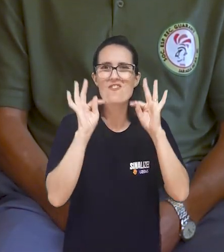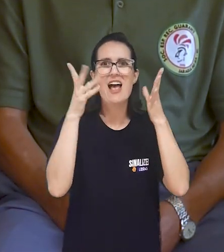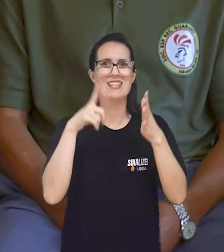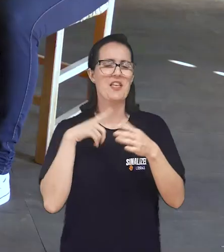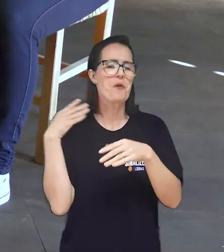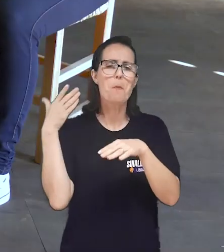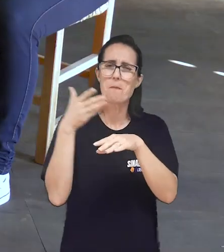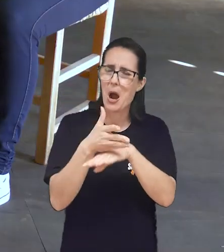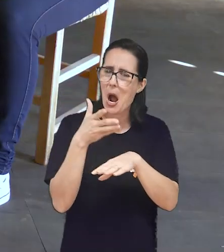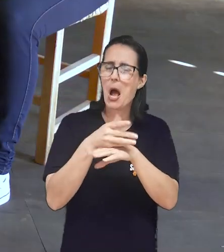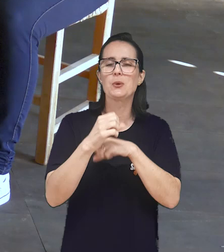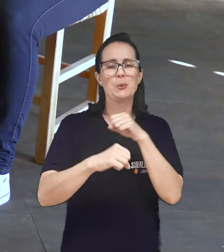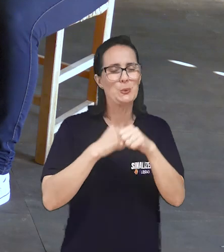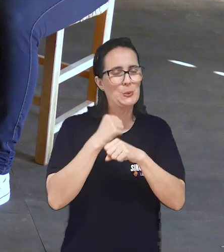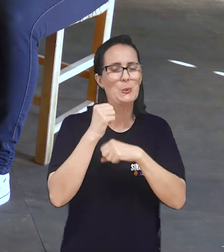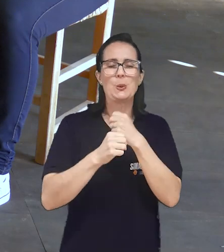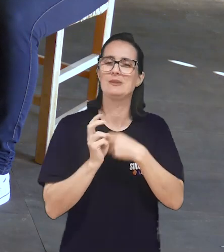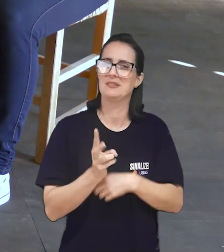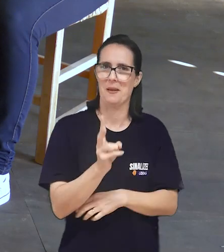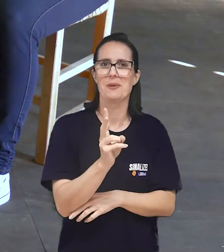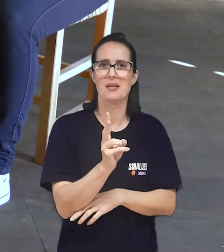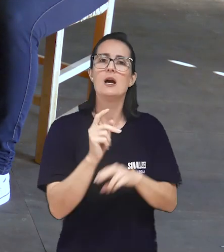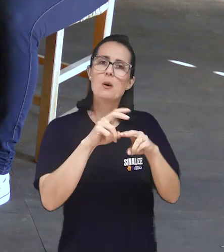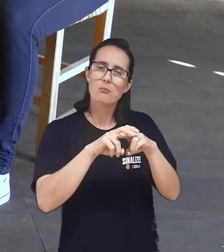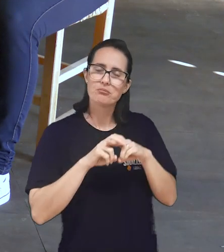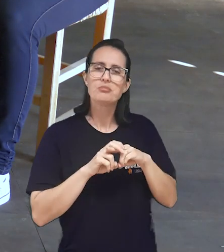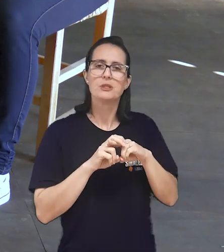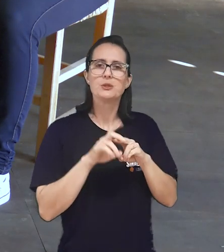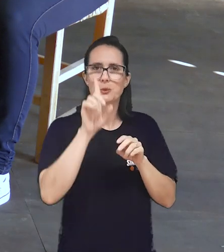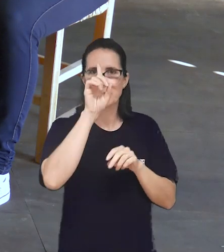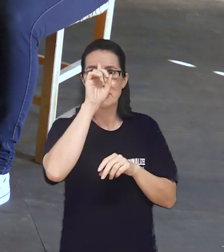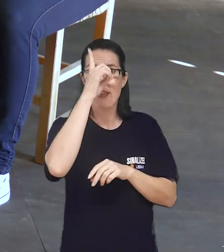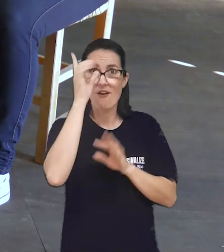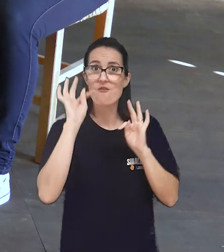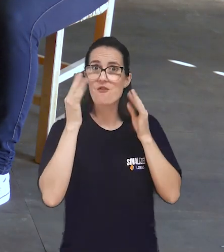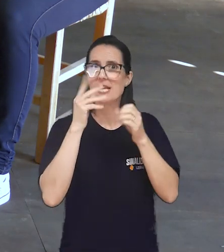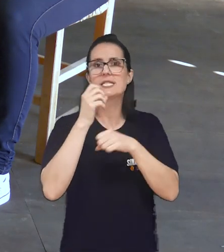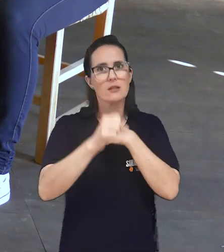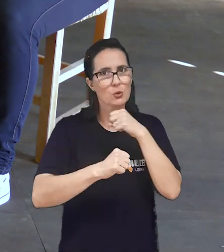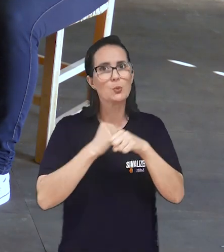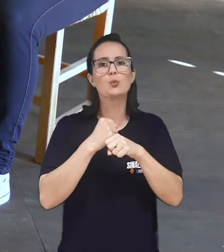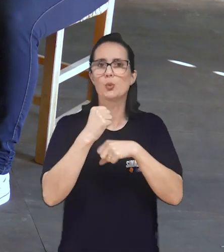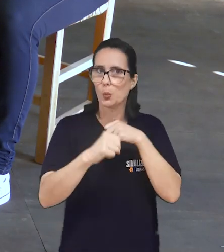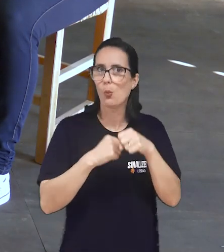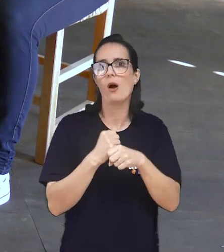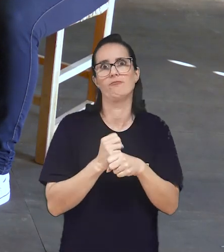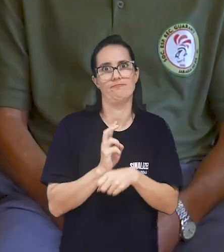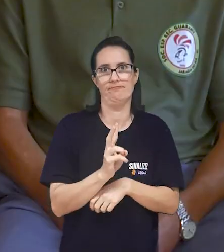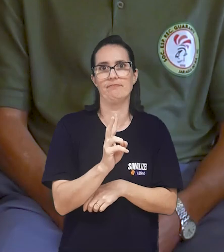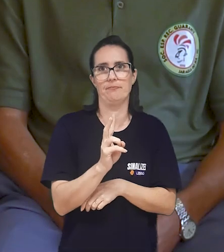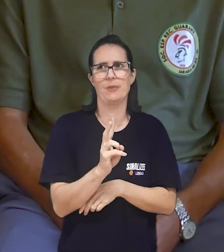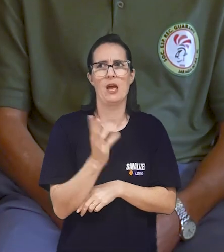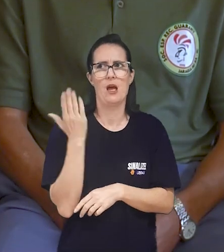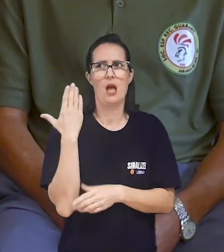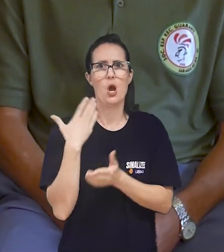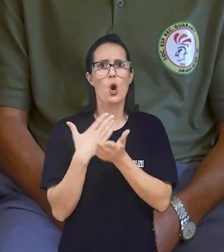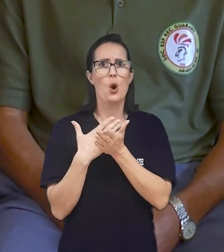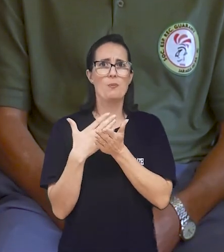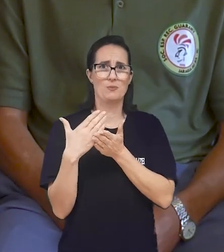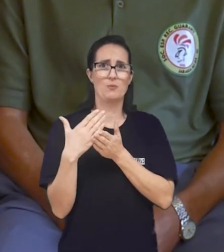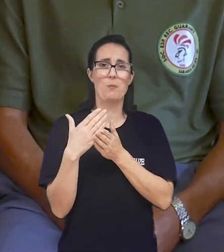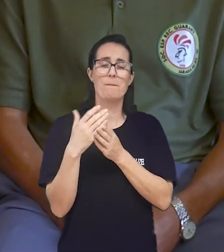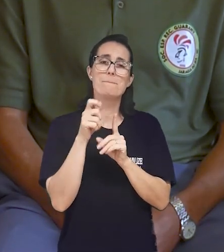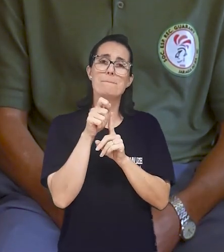hoje. Então, ela foi criada pensando numa festa anual. Na época, ela começou